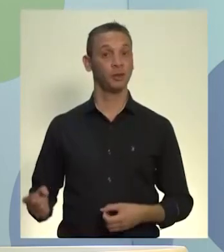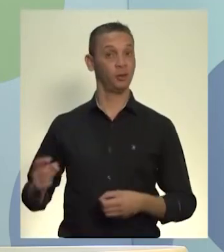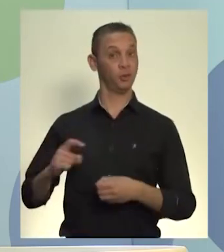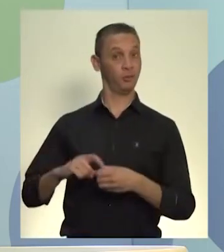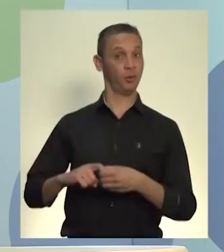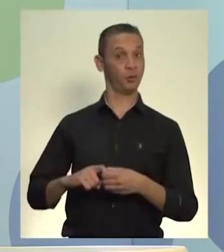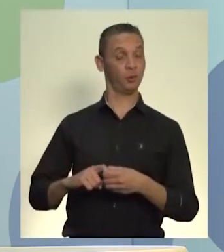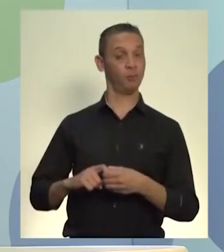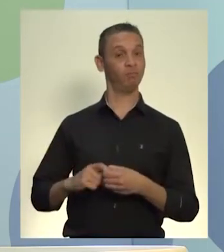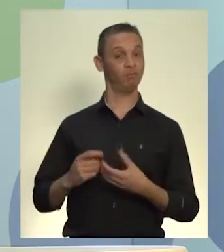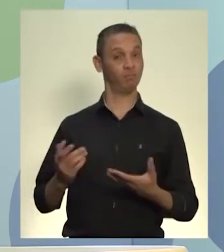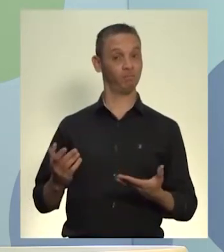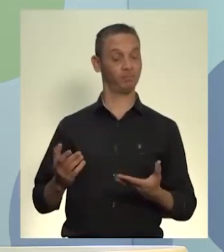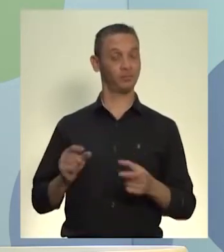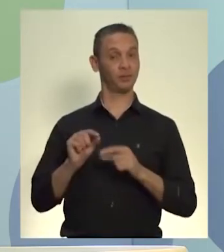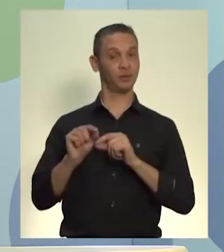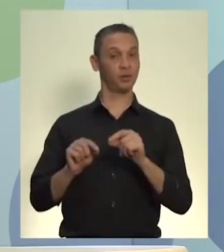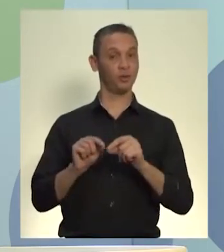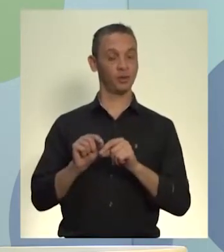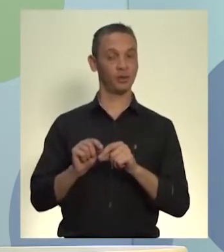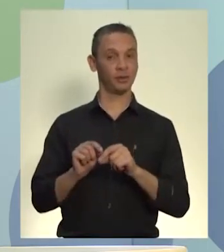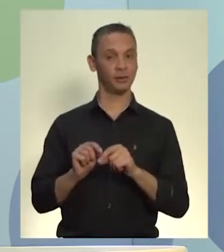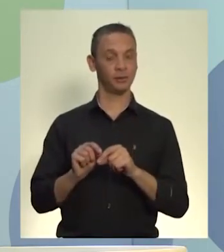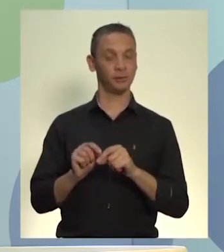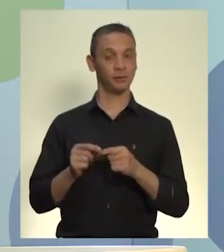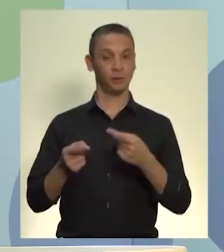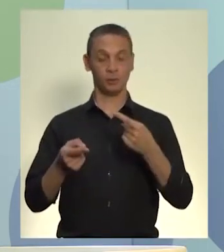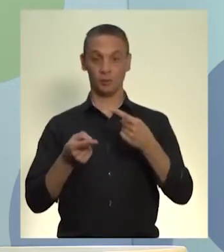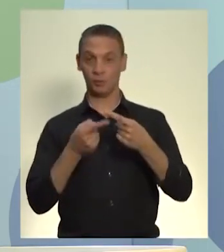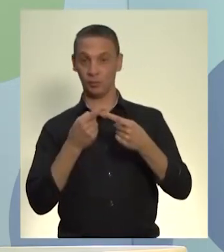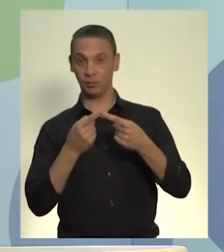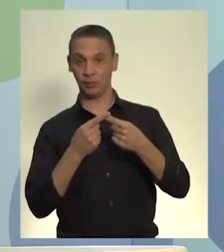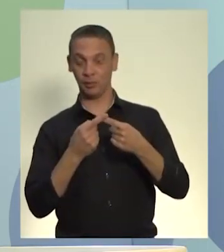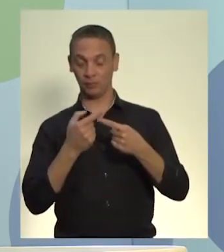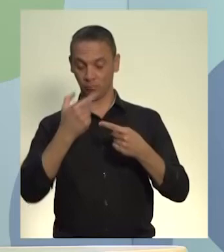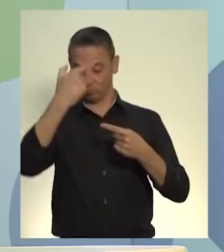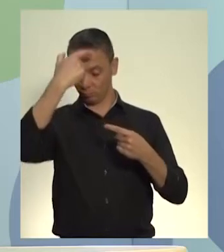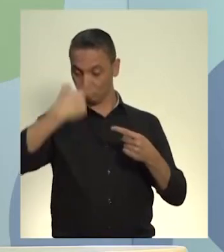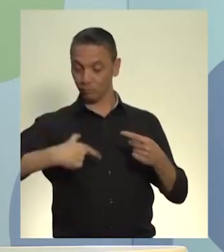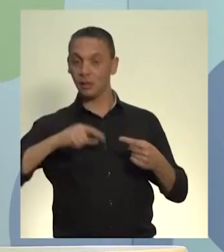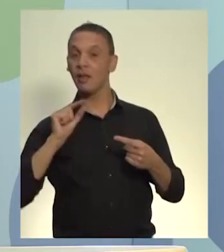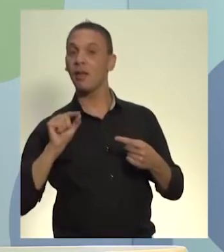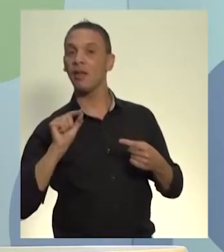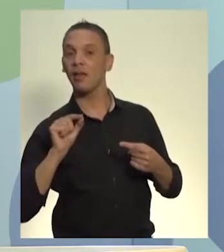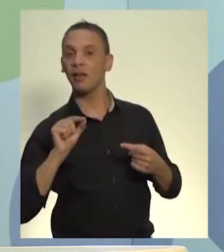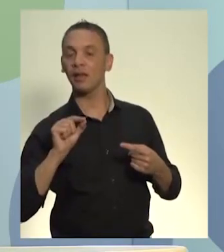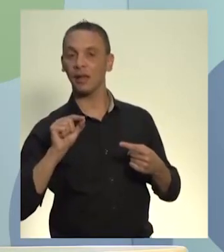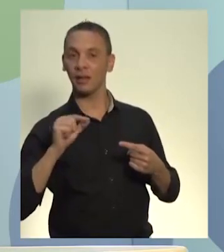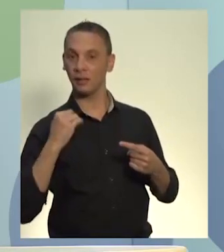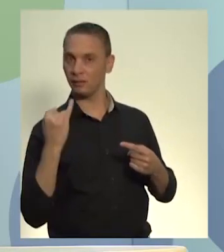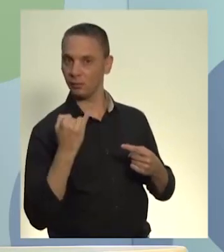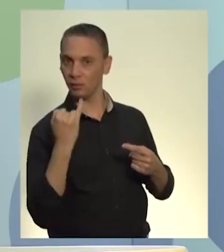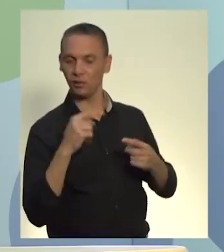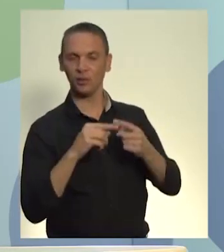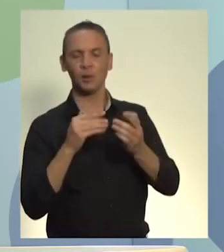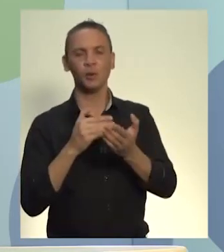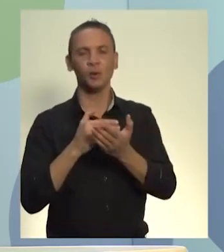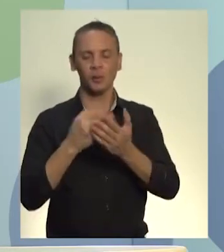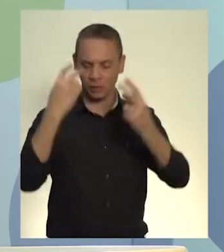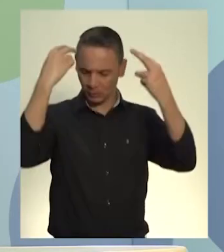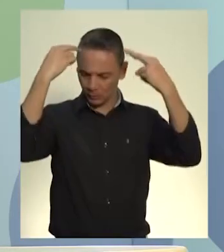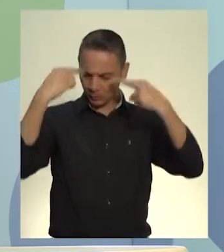Voltando, e aí a gente vai sempre olhando. Primeiro, quem vocês são, ou seja, um autorretrato, vocês começaram a